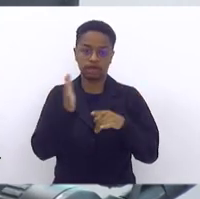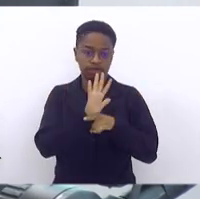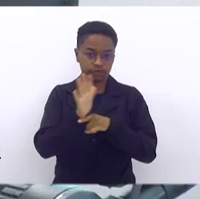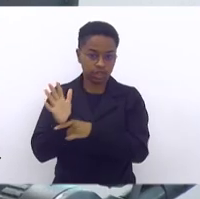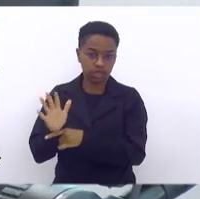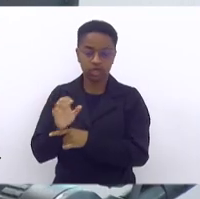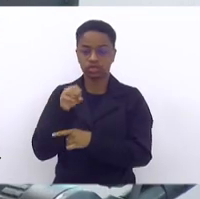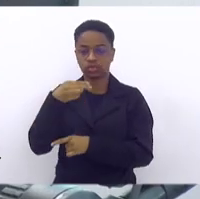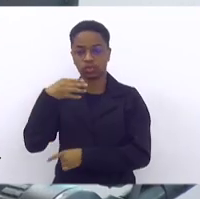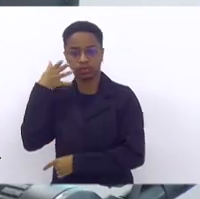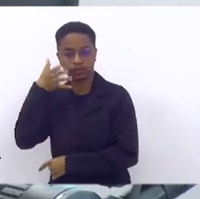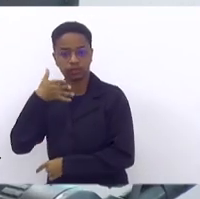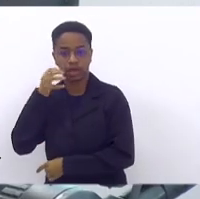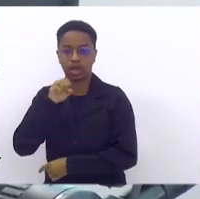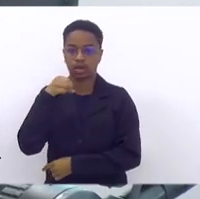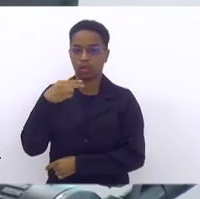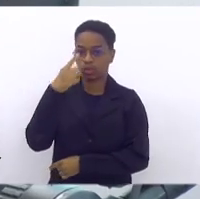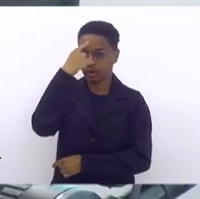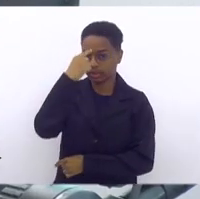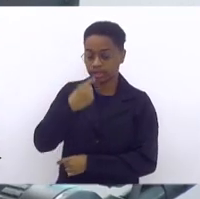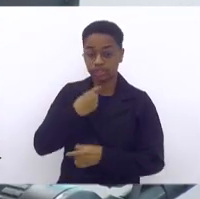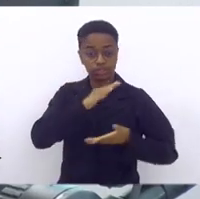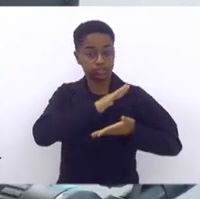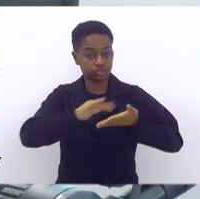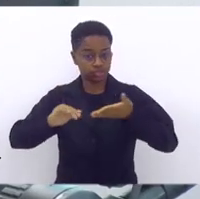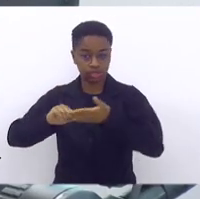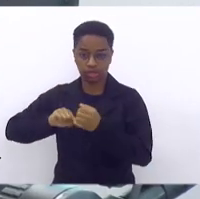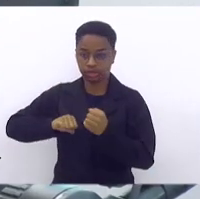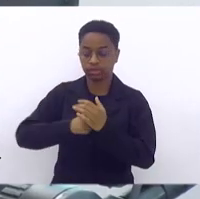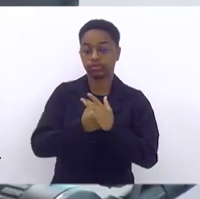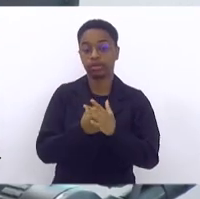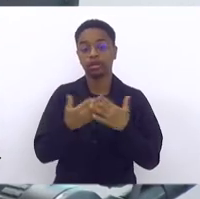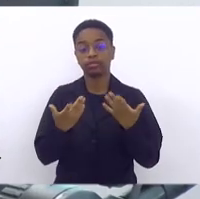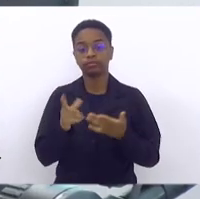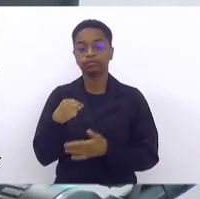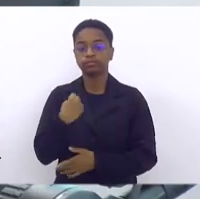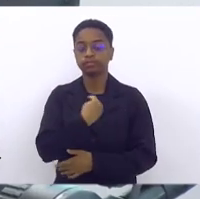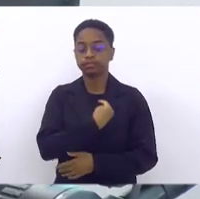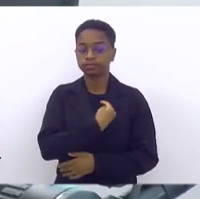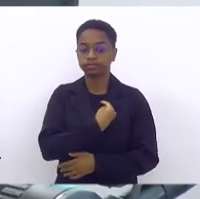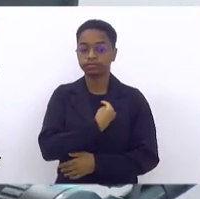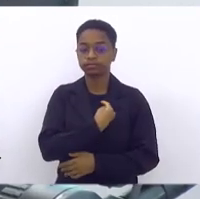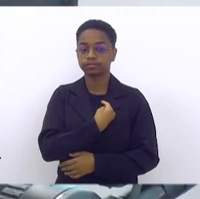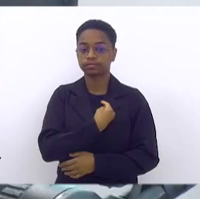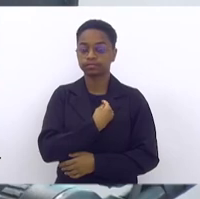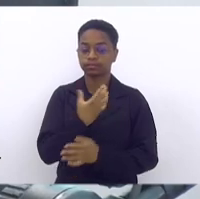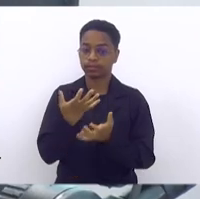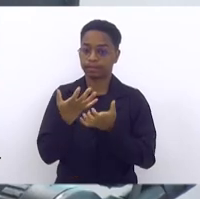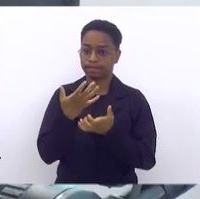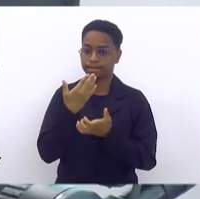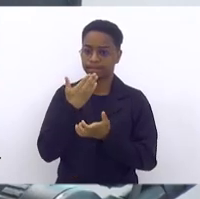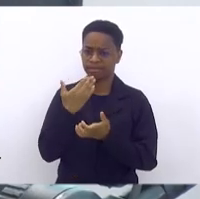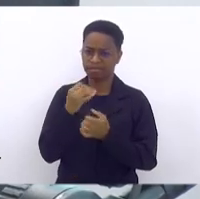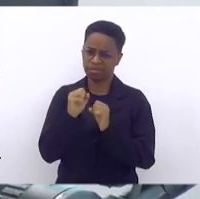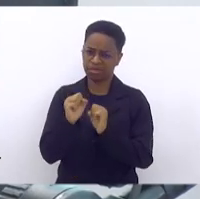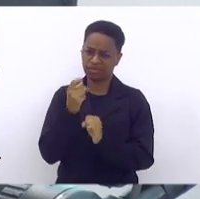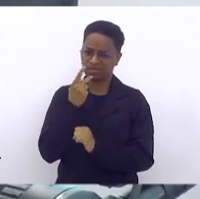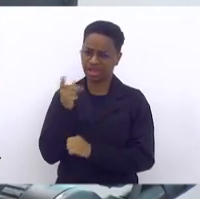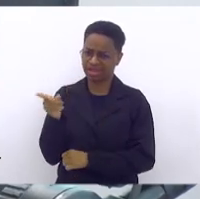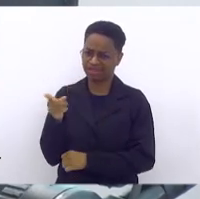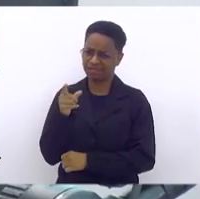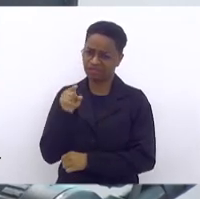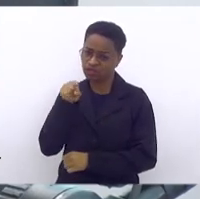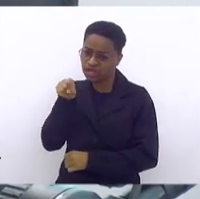vídeo, da fala, da imagem. Então, na verdade, a gente quer pedir que me permita chamar de